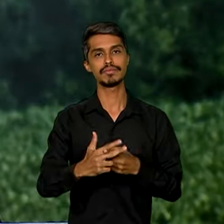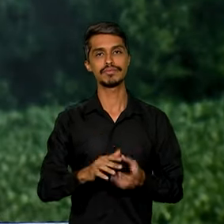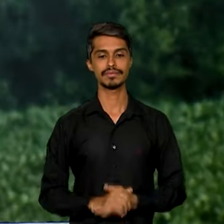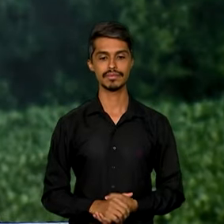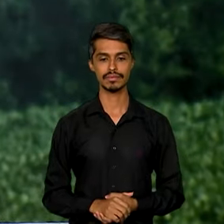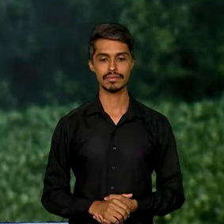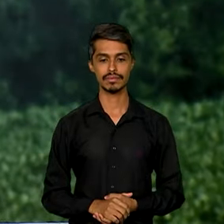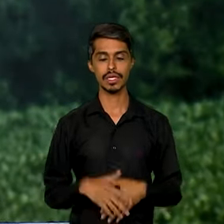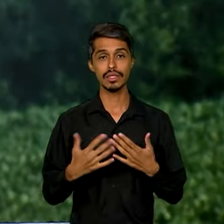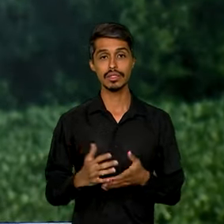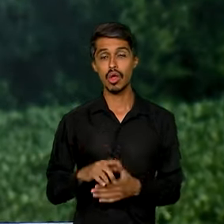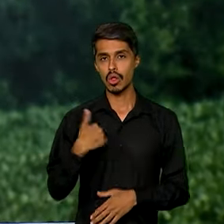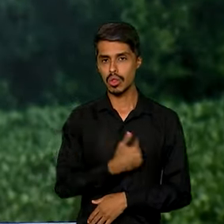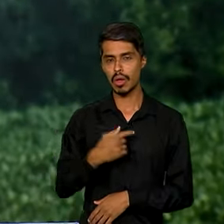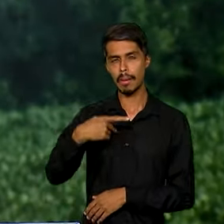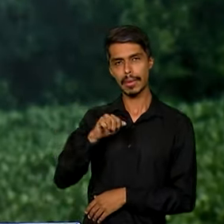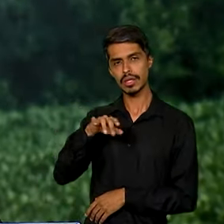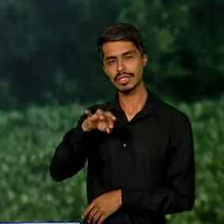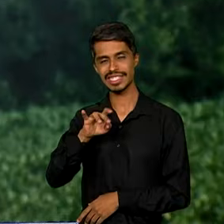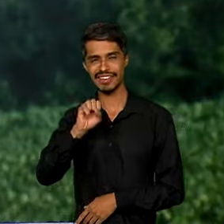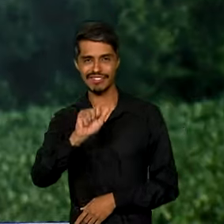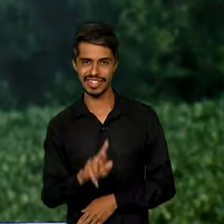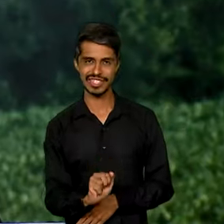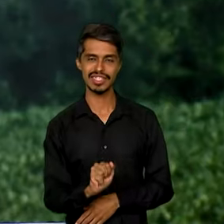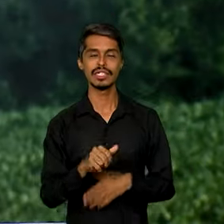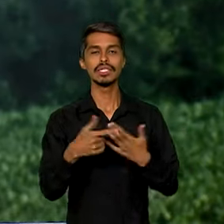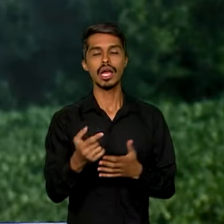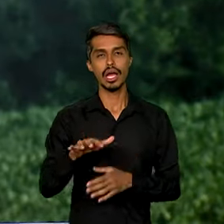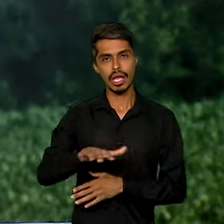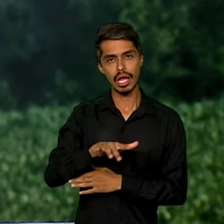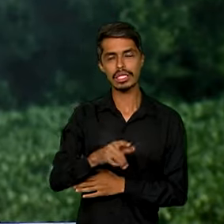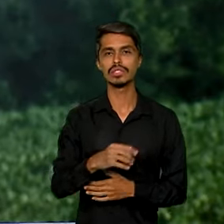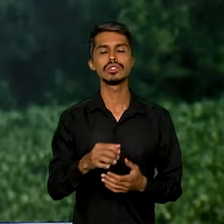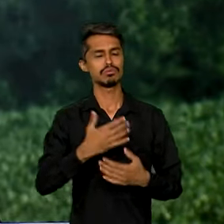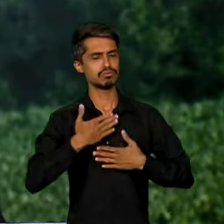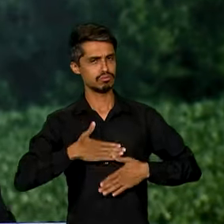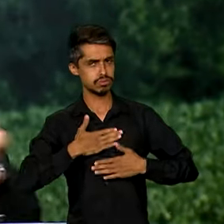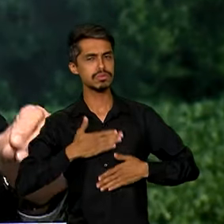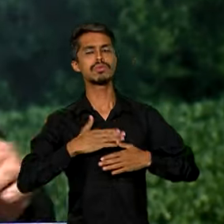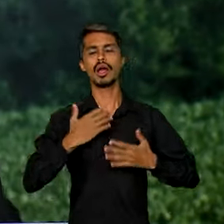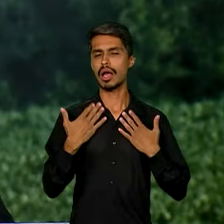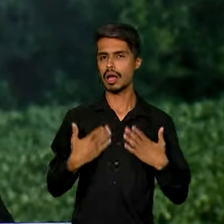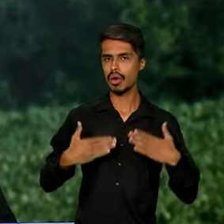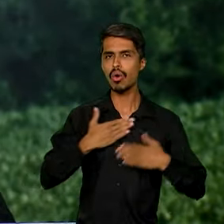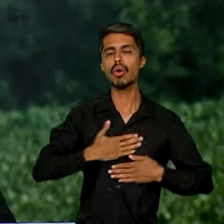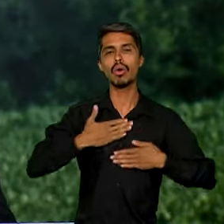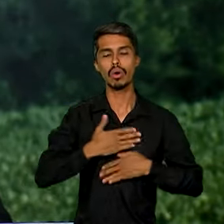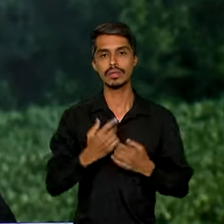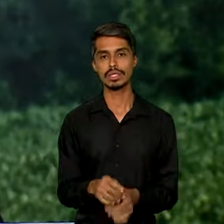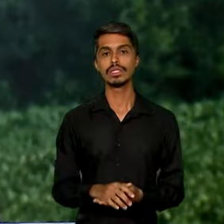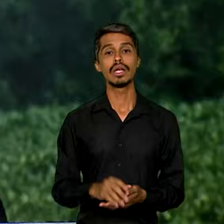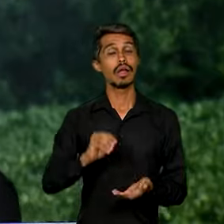Plano Safra, a leitura que nós fazemos, está muito satisfatório, está muito positivo. Temos, sim, dificuldade, às vezes, em determinar a gente.